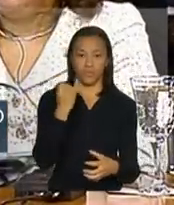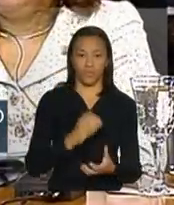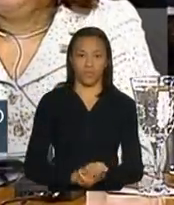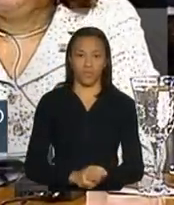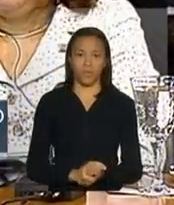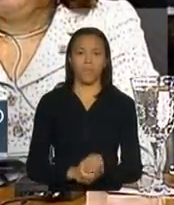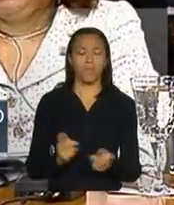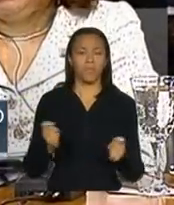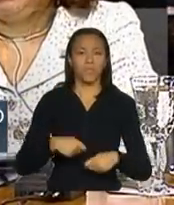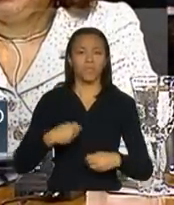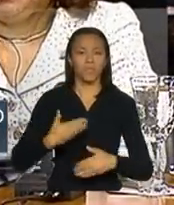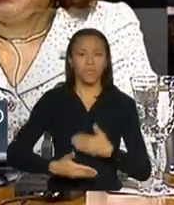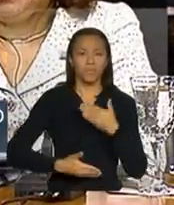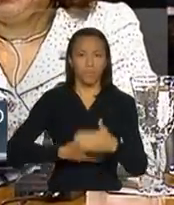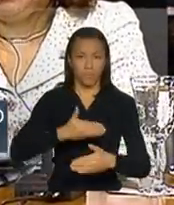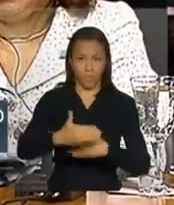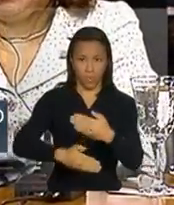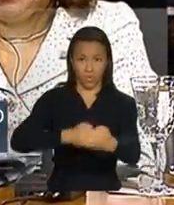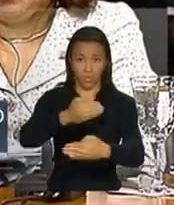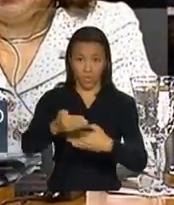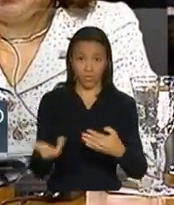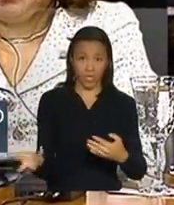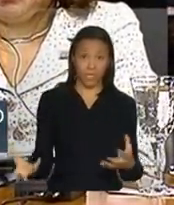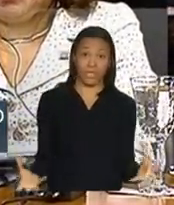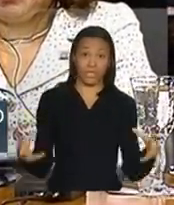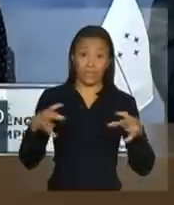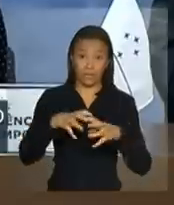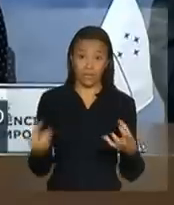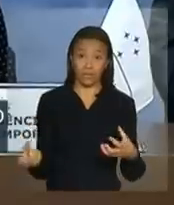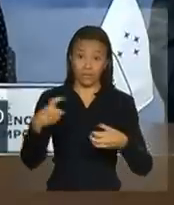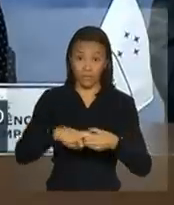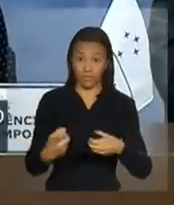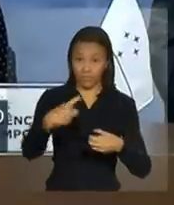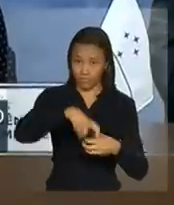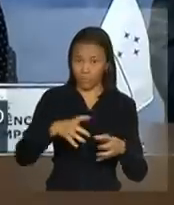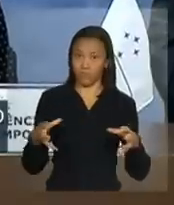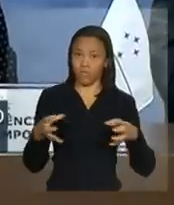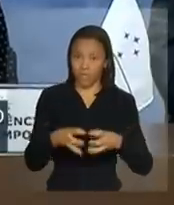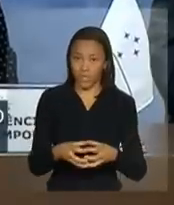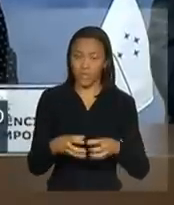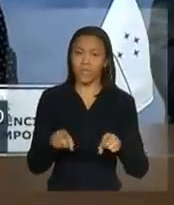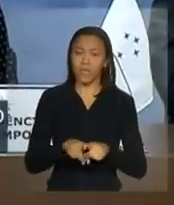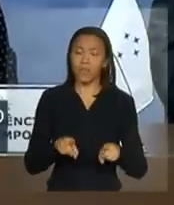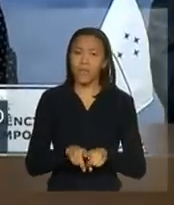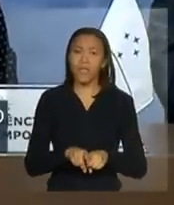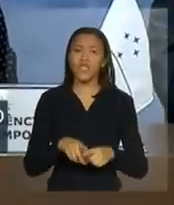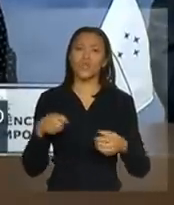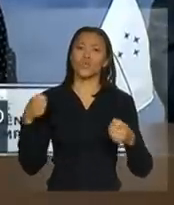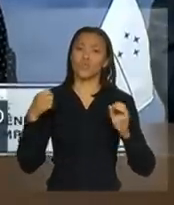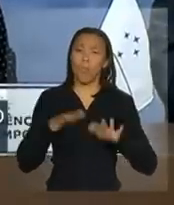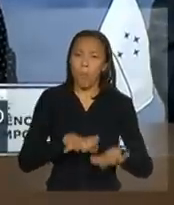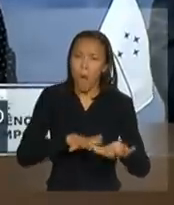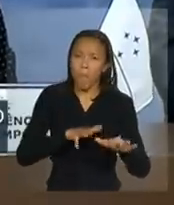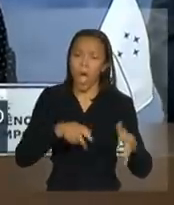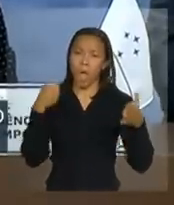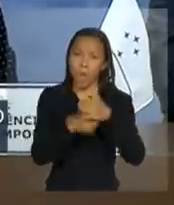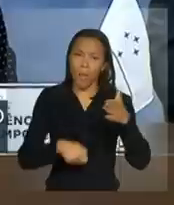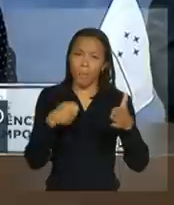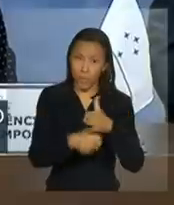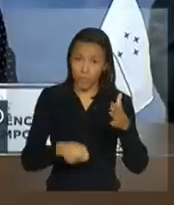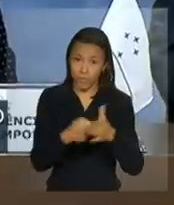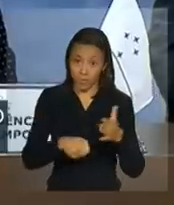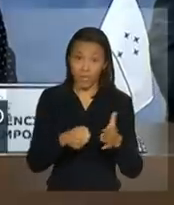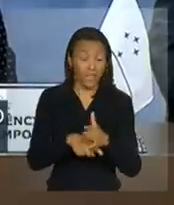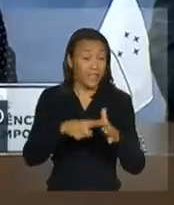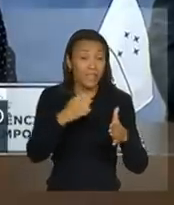o processo de integração, mas também para trazer os movimentos sociais atores fundamentais